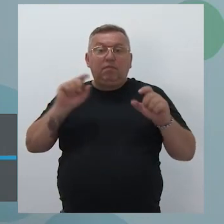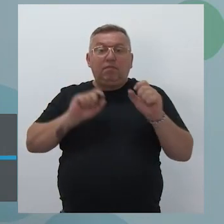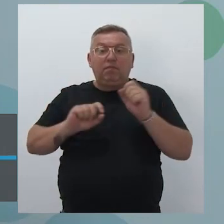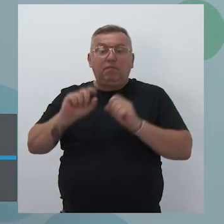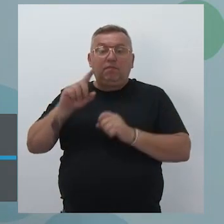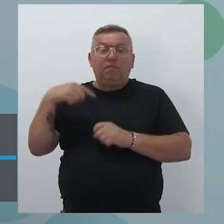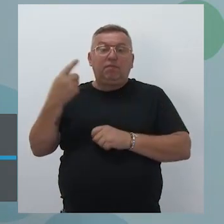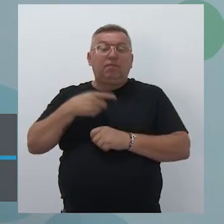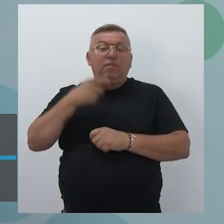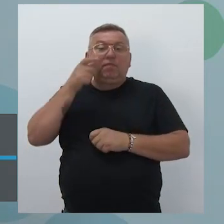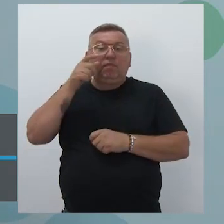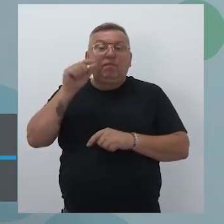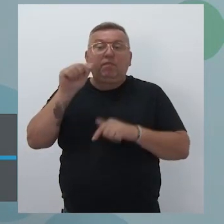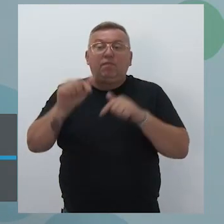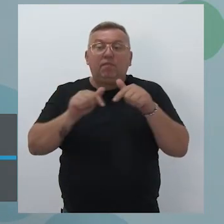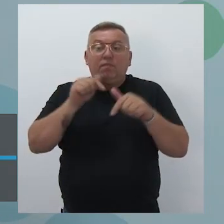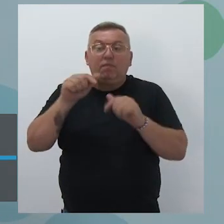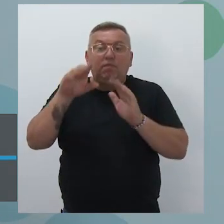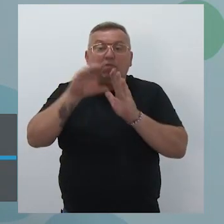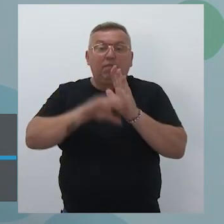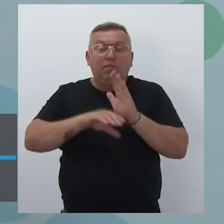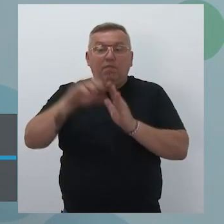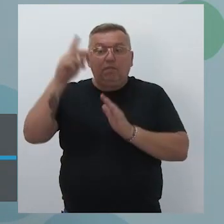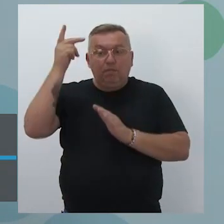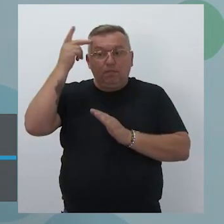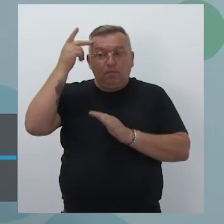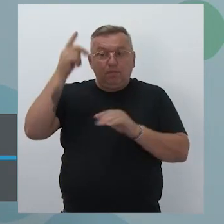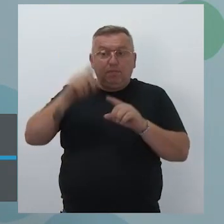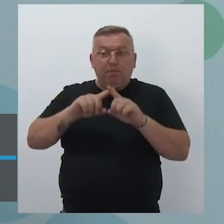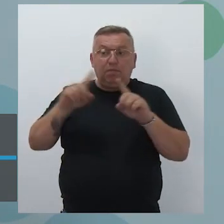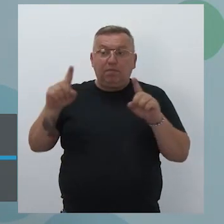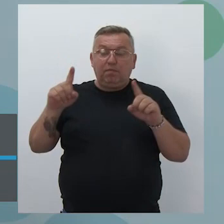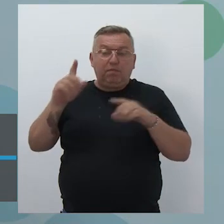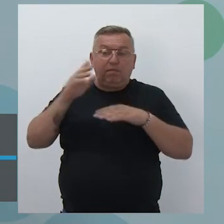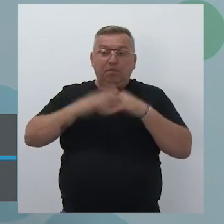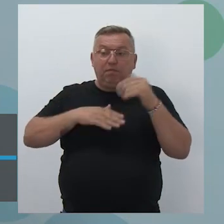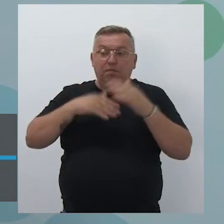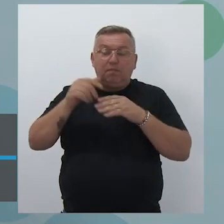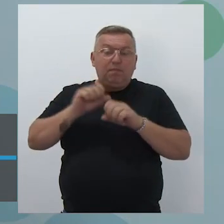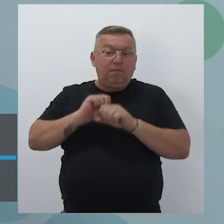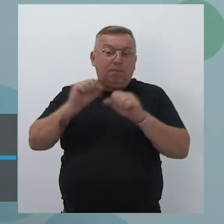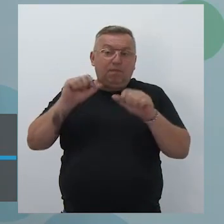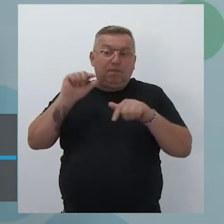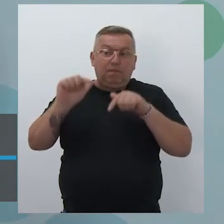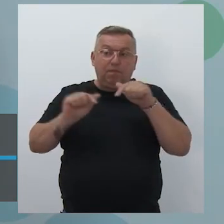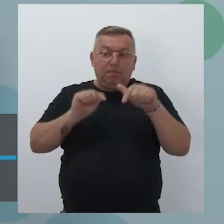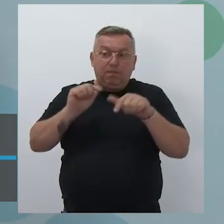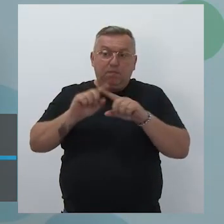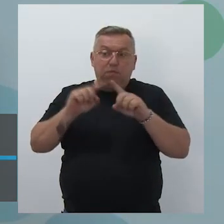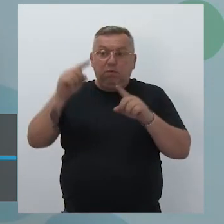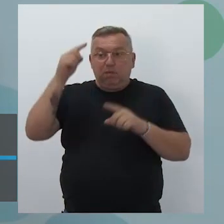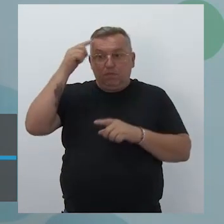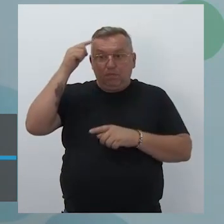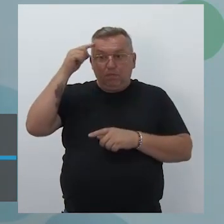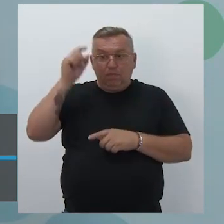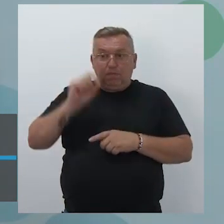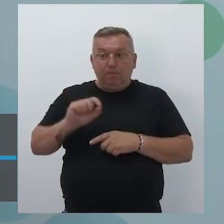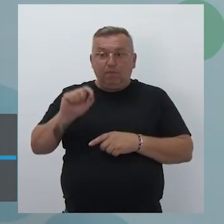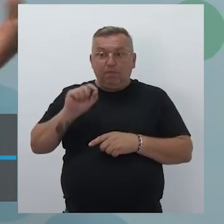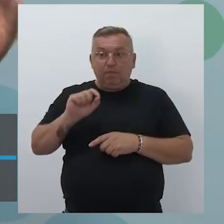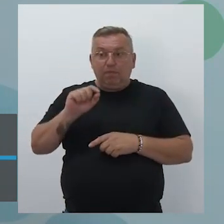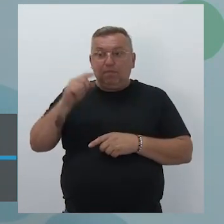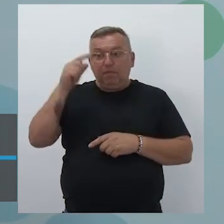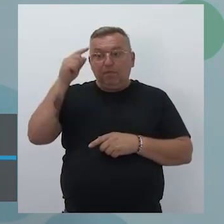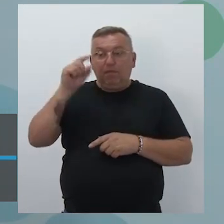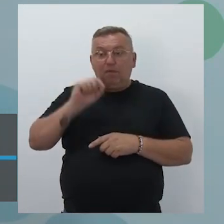que a gente vinha trabalhando no currículo do Estado de São Paulo, mas ela não é uma habilidade impossível de se trabalhar, pensando na